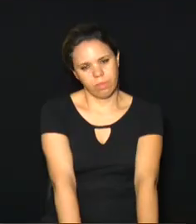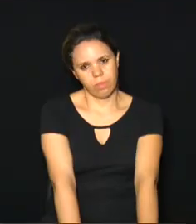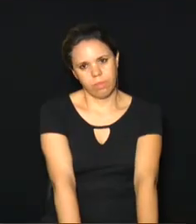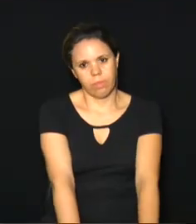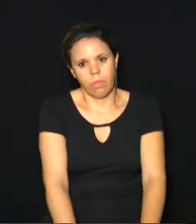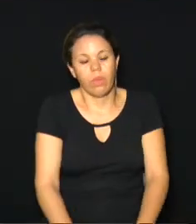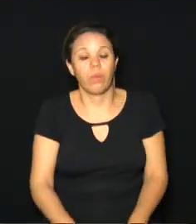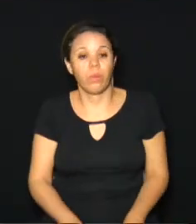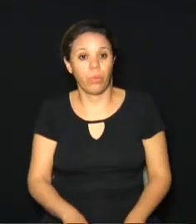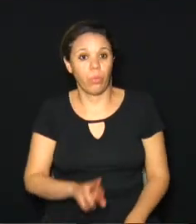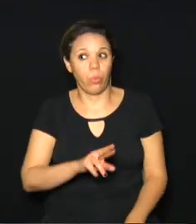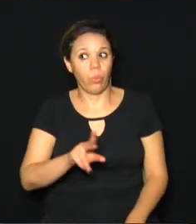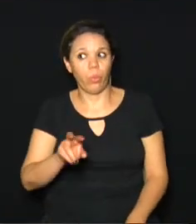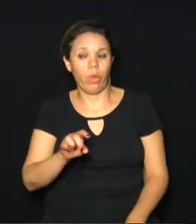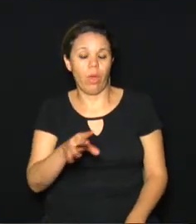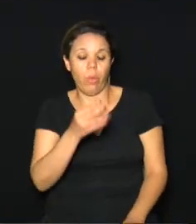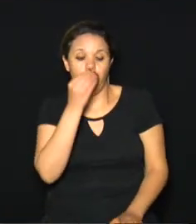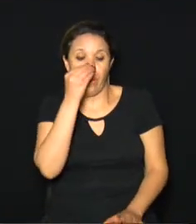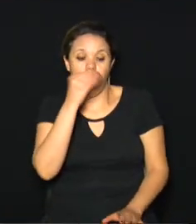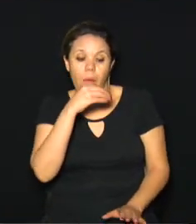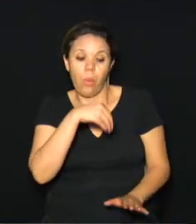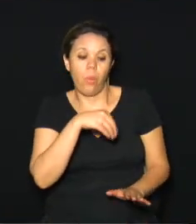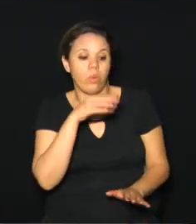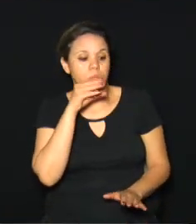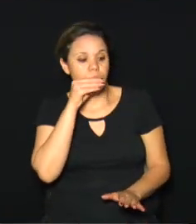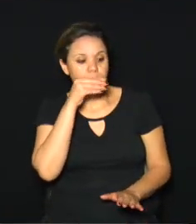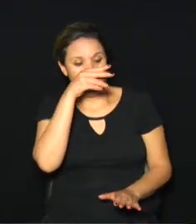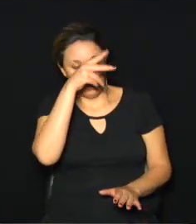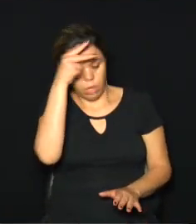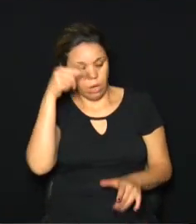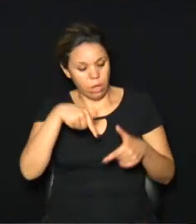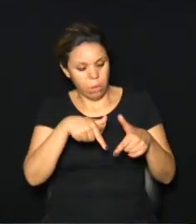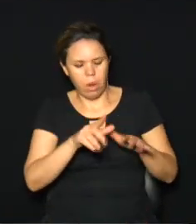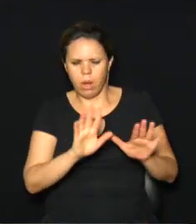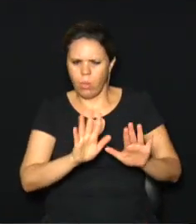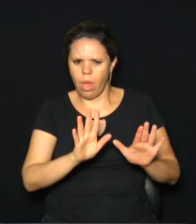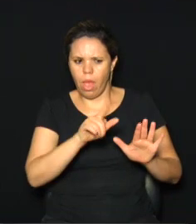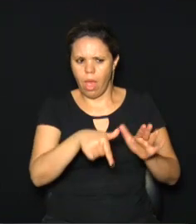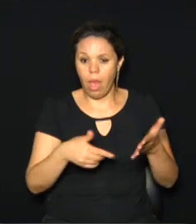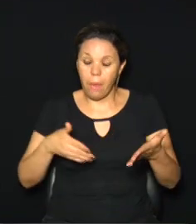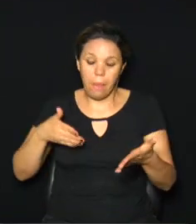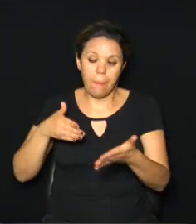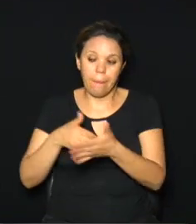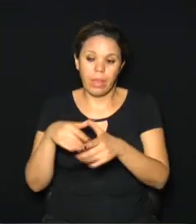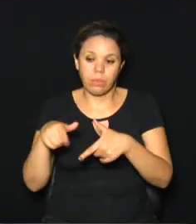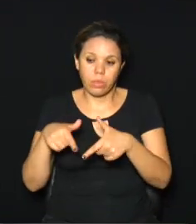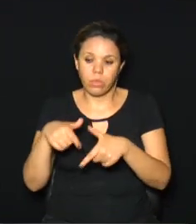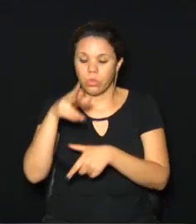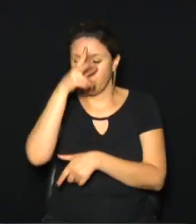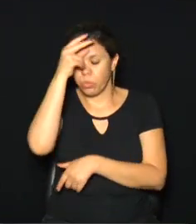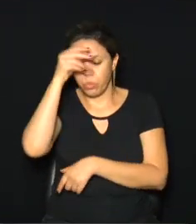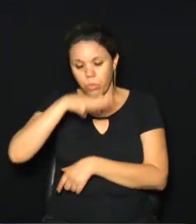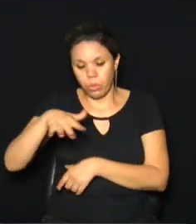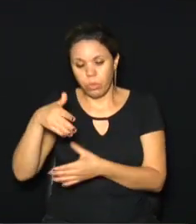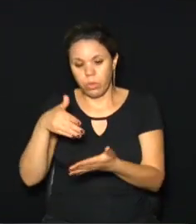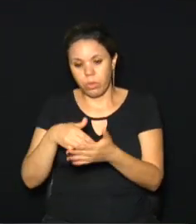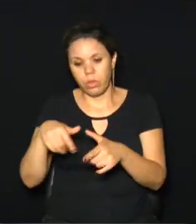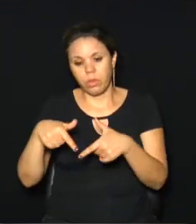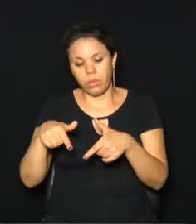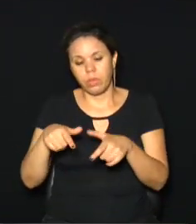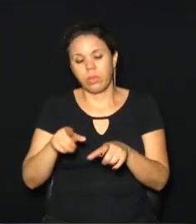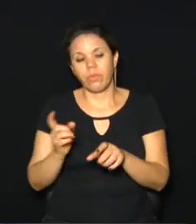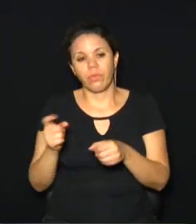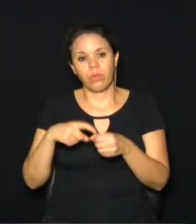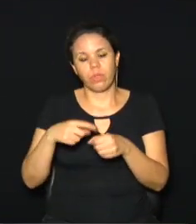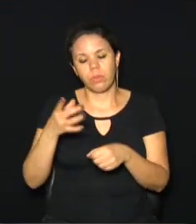é uma recusa do trabalhador de trabalhar. Aí existe um impedimento, né, de ordem pública, né? De ordem